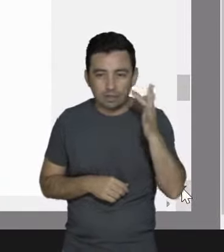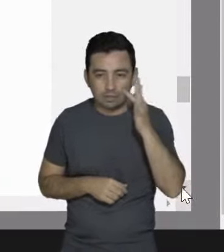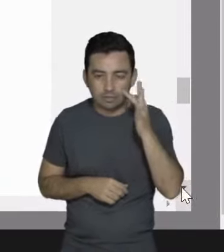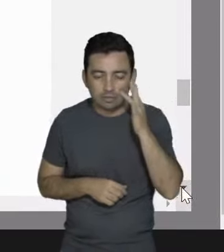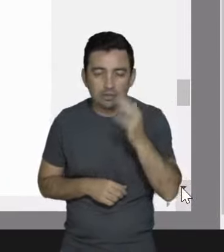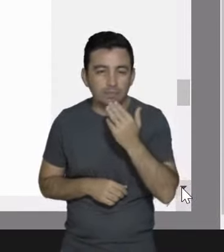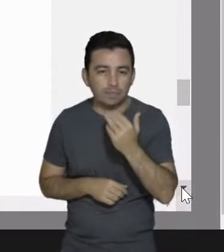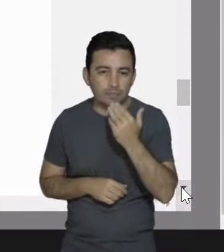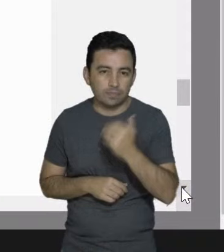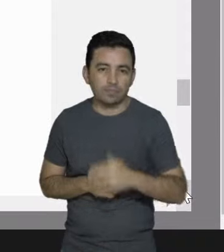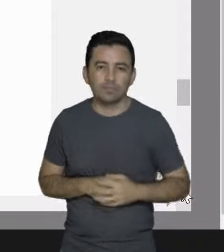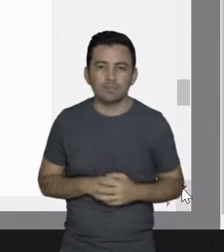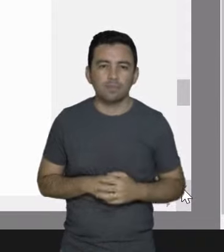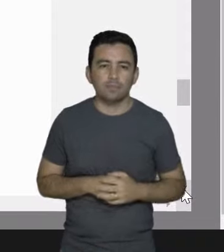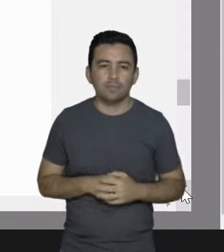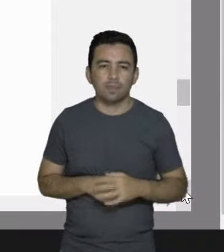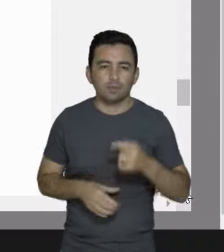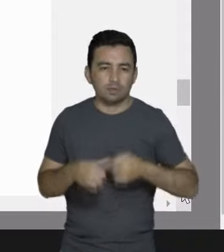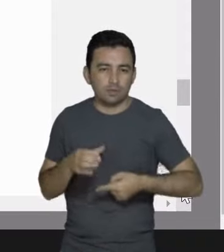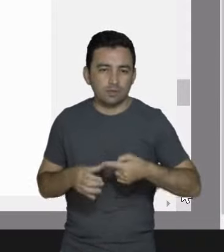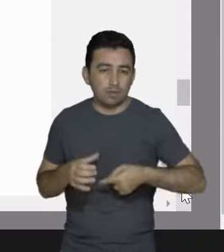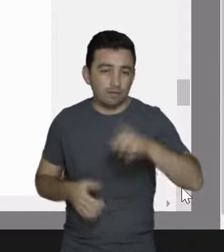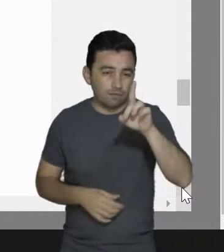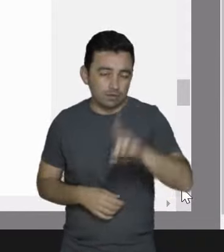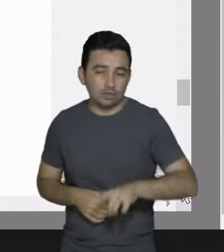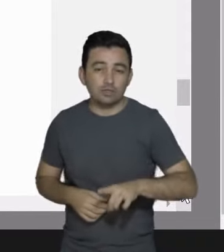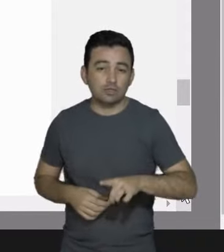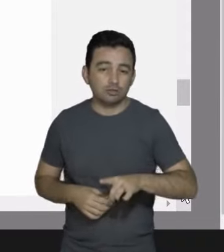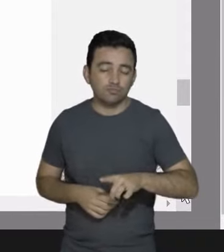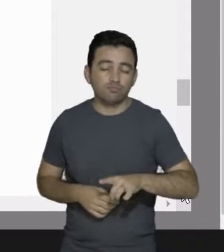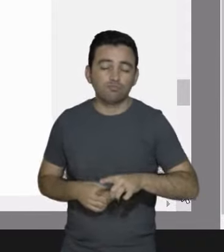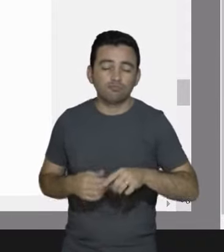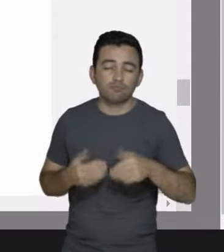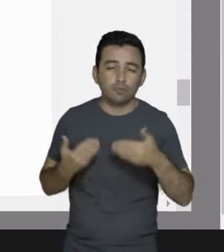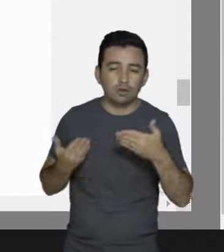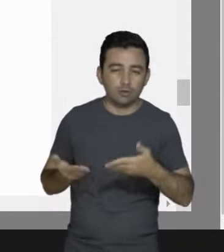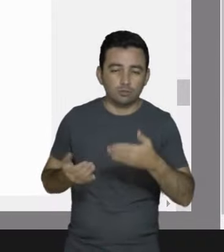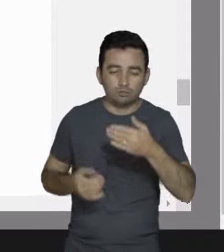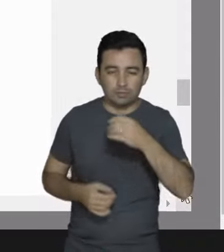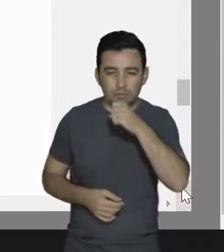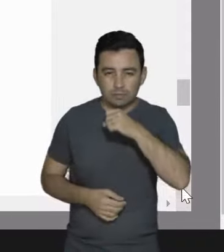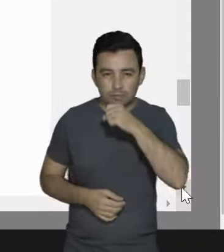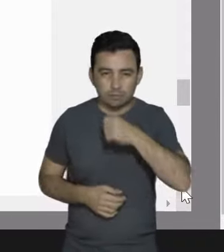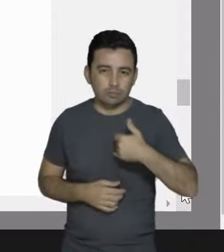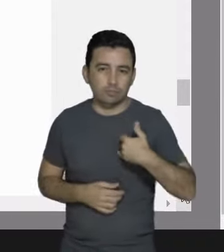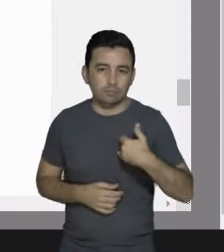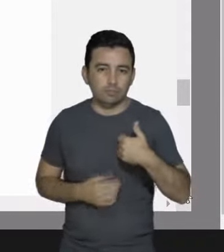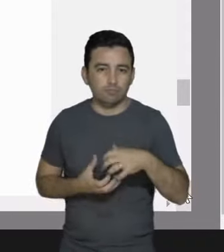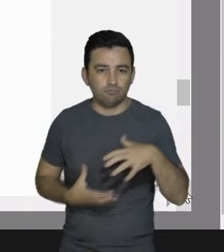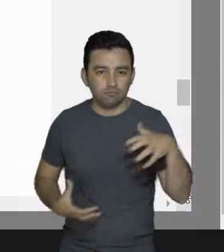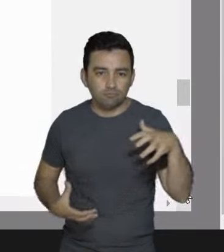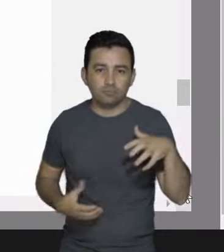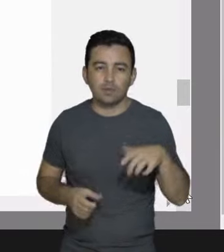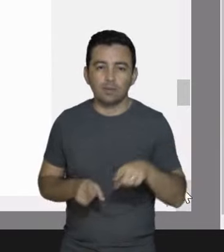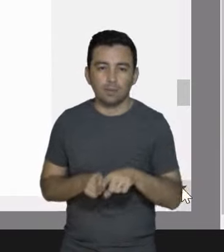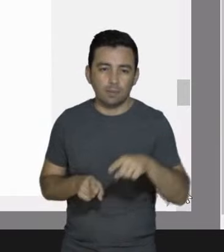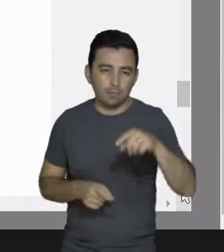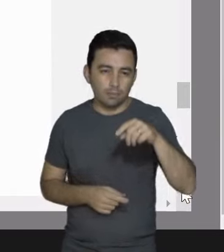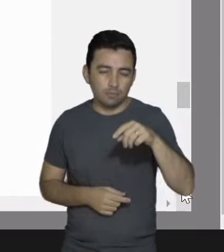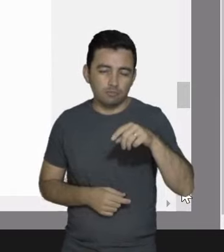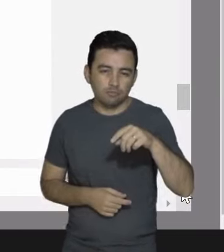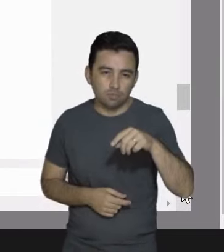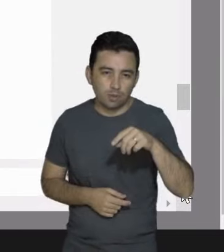comissão de defesa dos direitos do idoso Deputado Sérgio Motta Deputado Neu de Sarita Deputado Mário Mota Deputado Nilson Berlanda